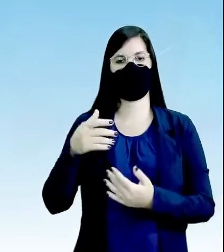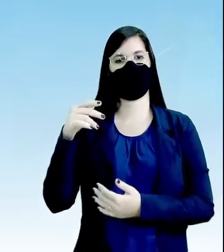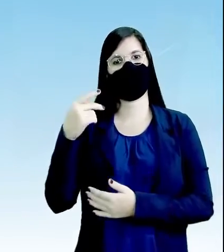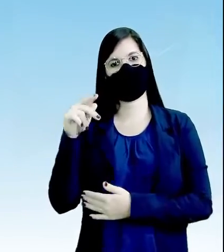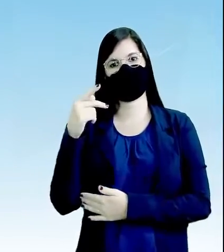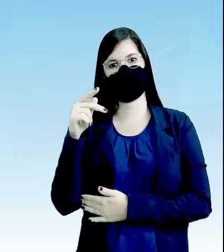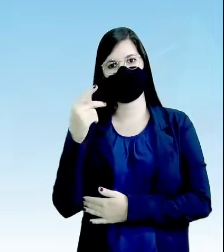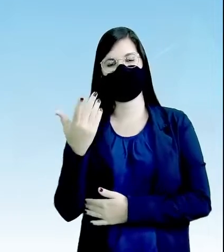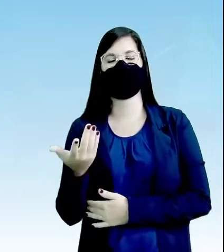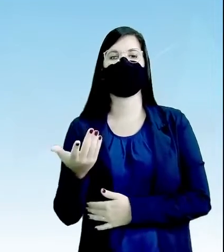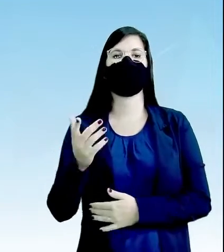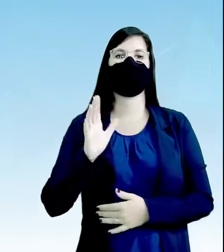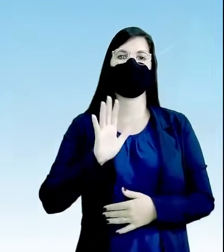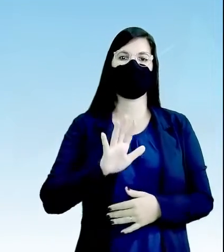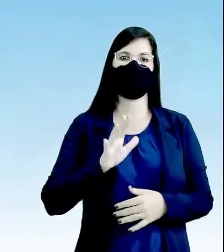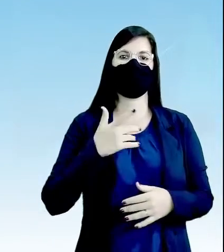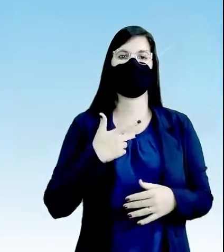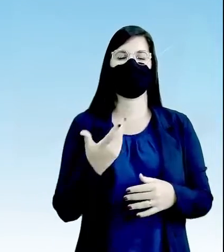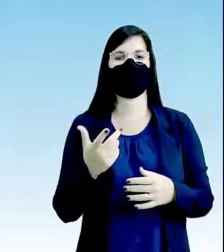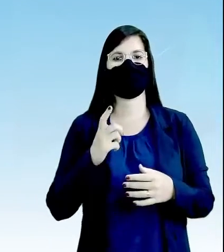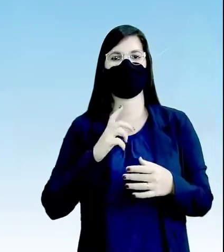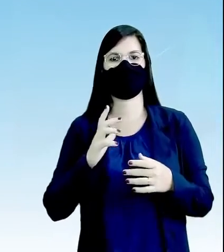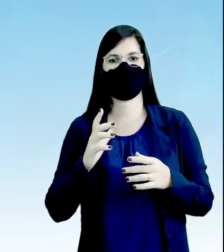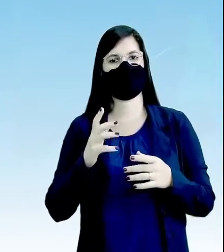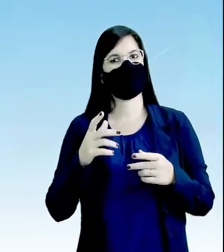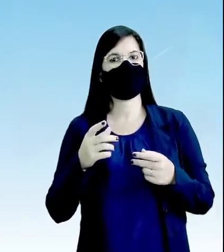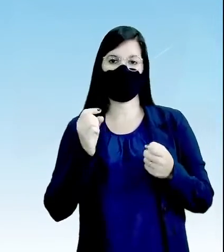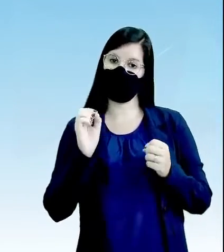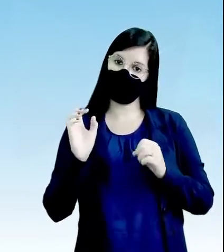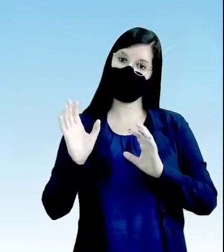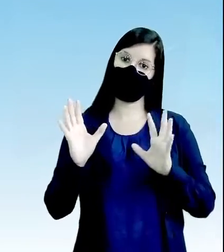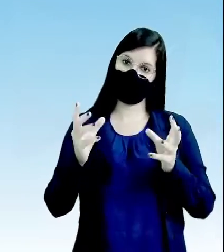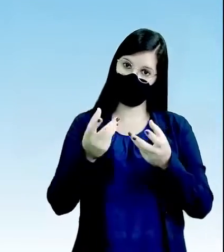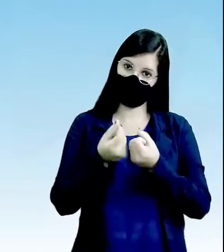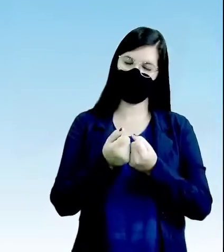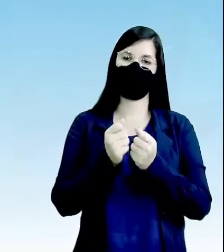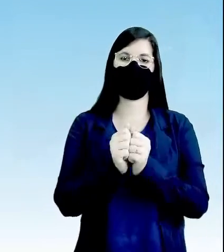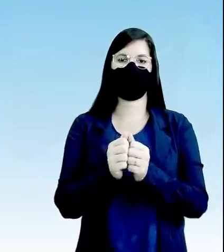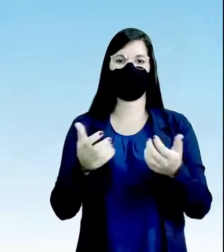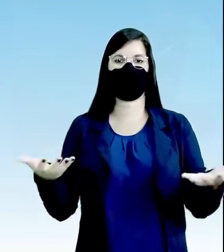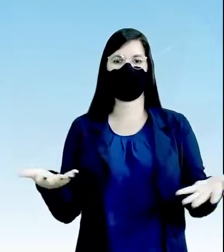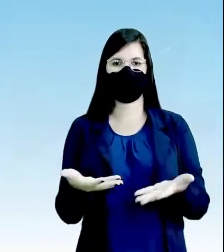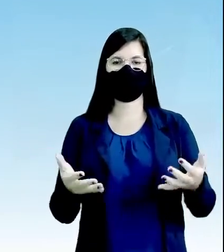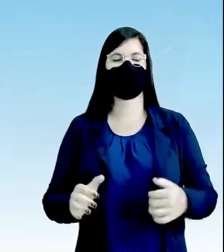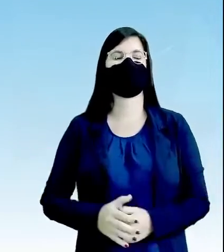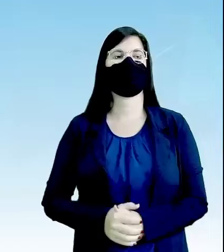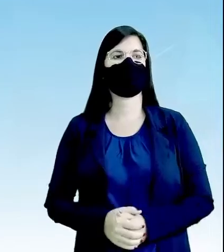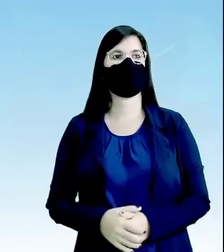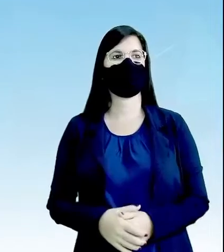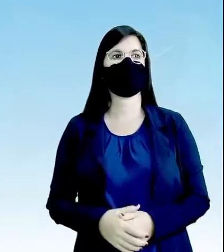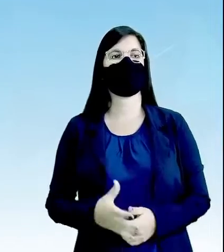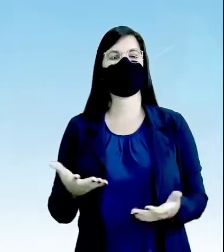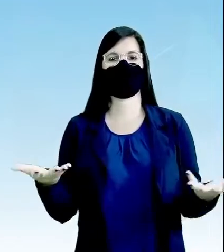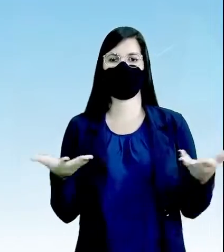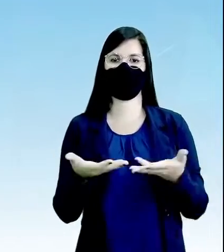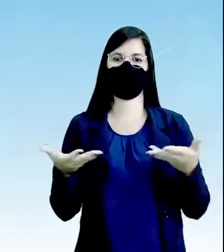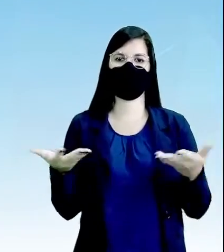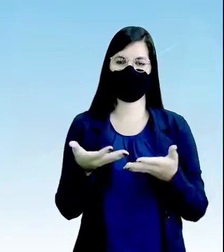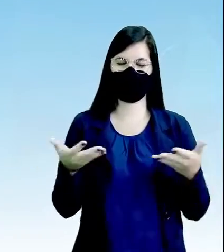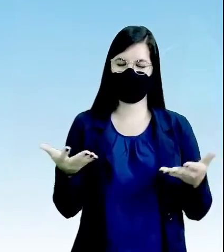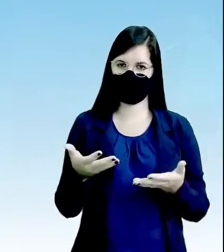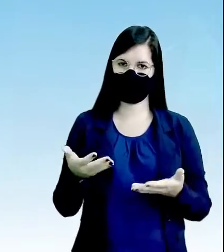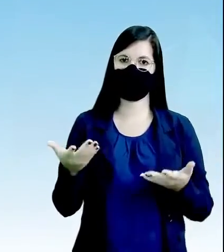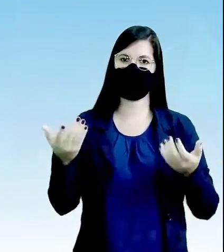Baixo. E um olá também para vocês. Estamos juntos aí. Professor, eu gostaria que agora o